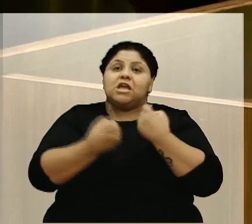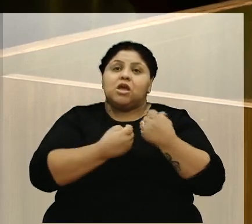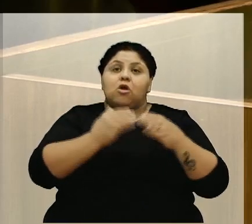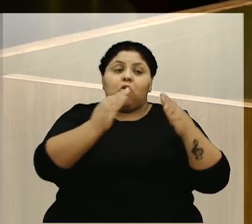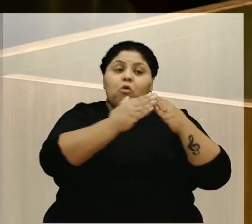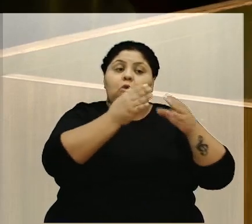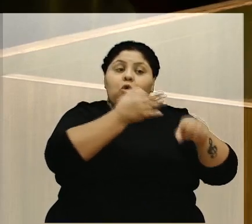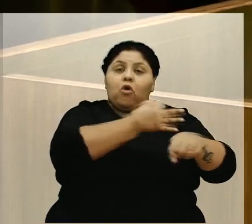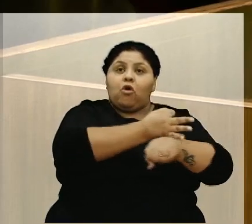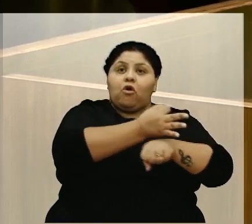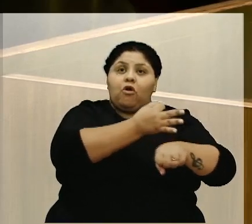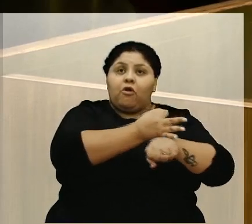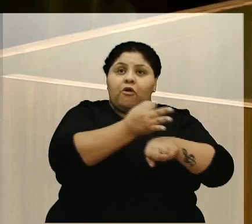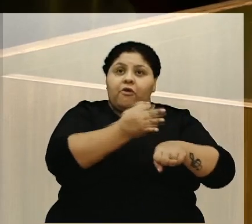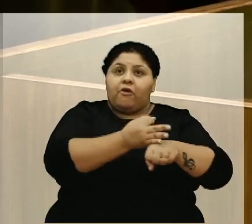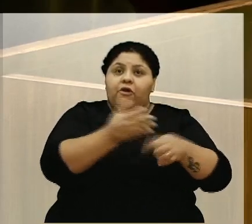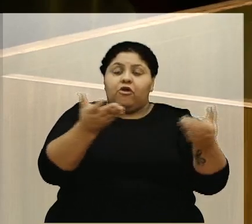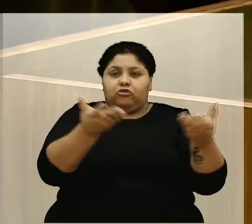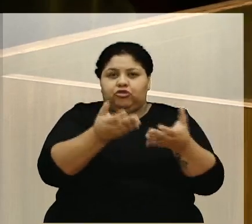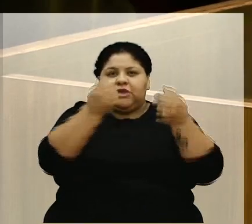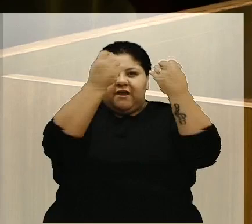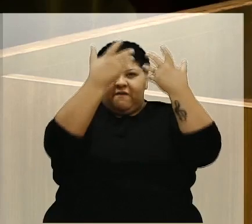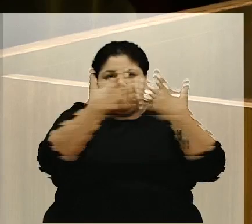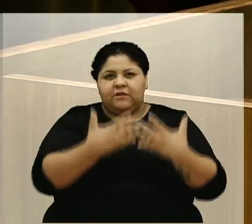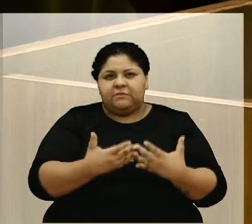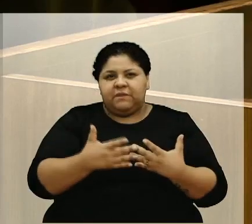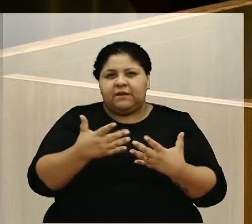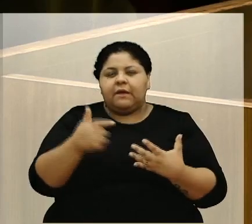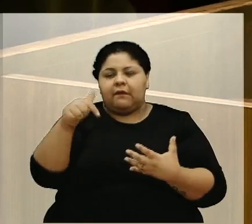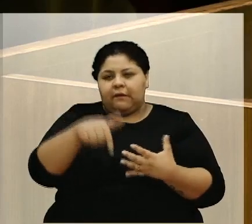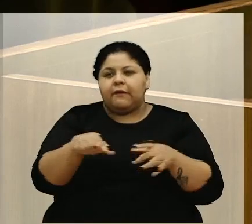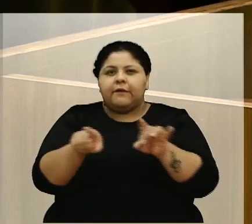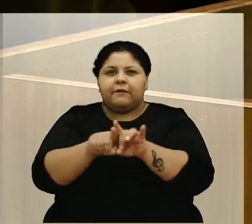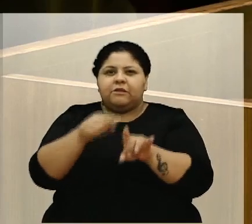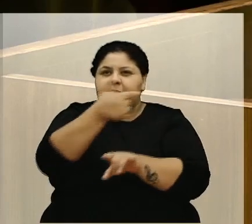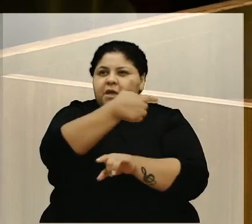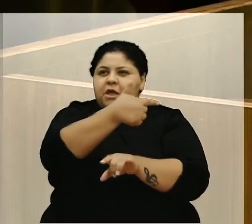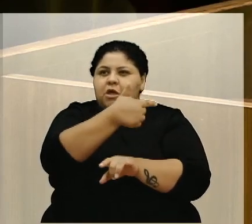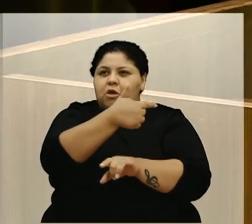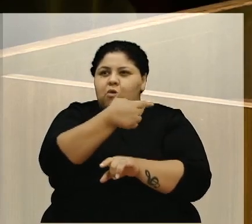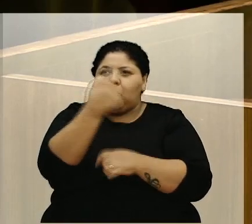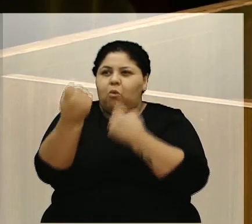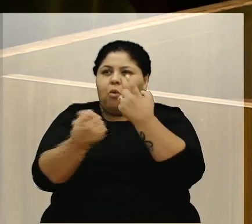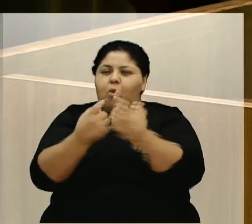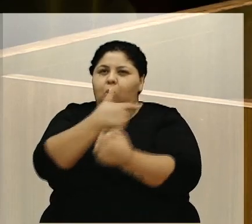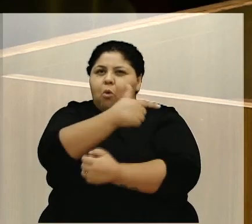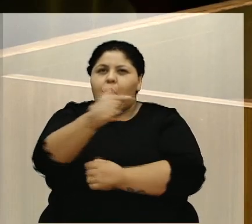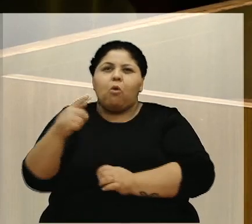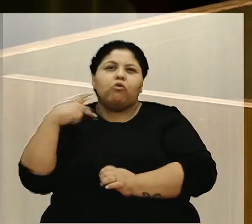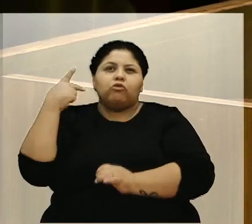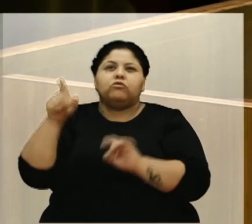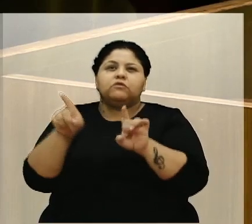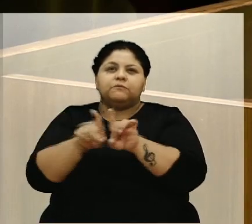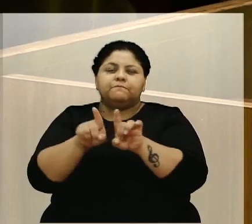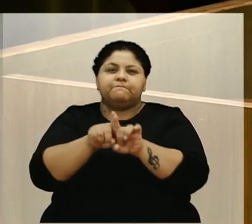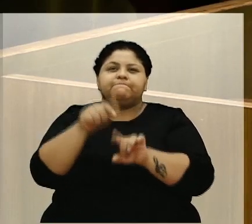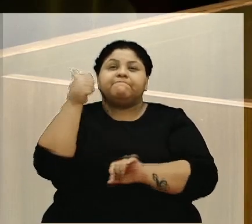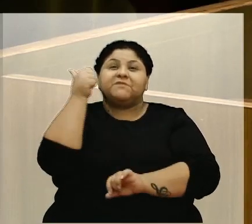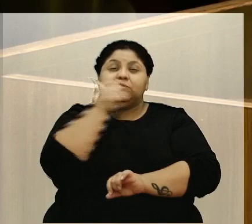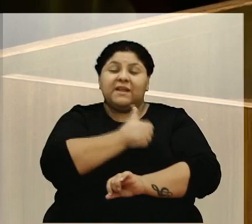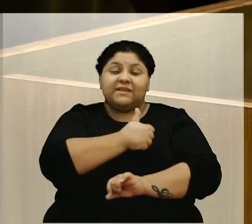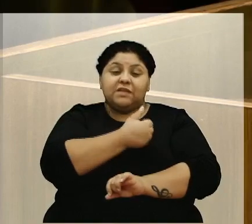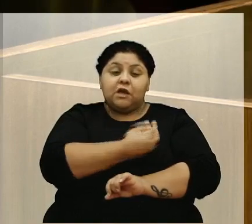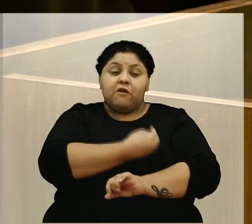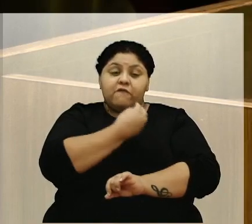várias situações que eu coloquei também aqui, outras vereadoras colocaram, a situação que as mulheres estavam passando nos